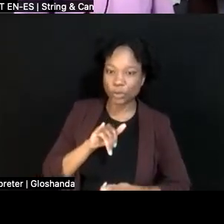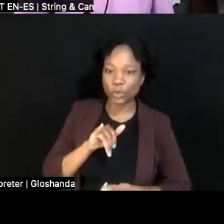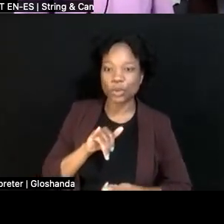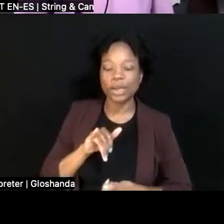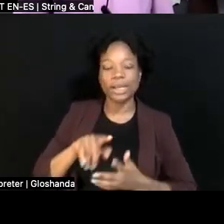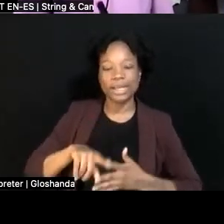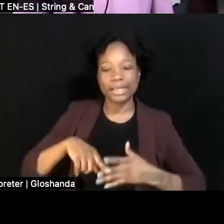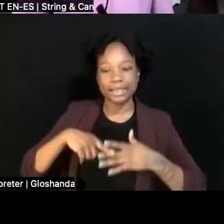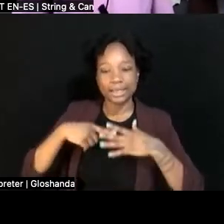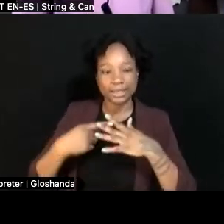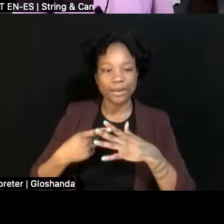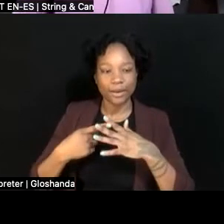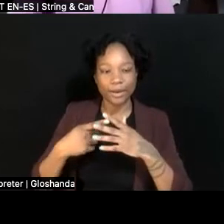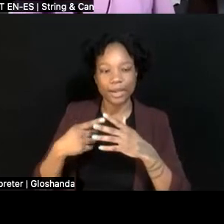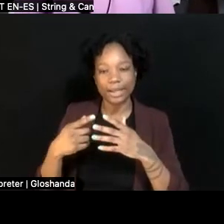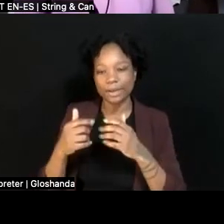empecé nesse